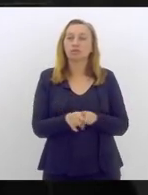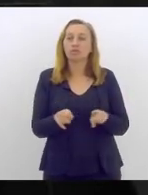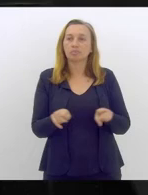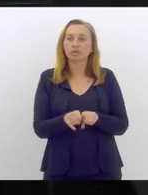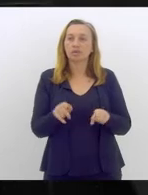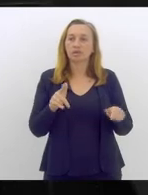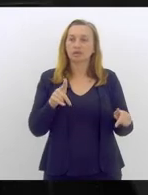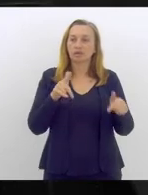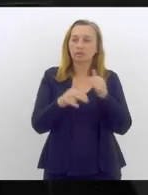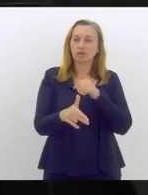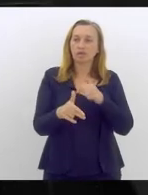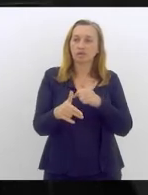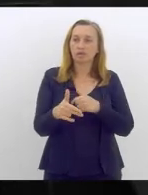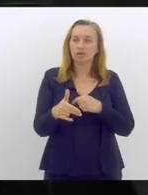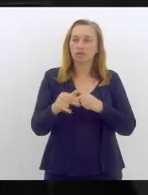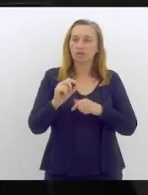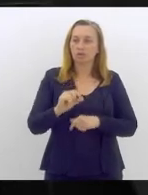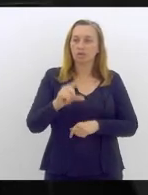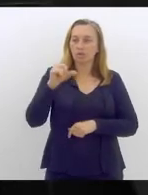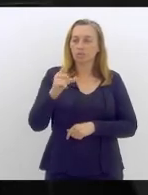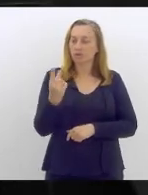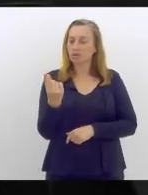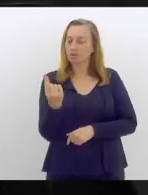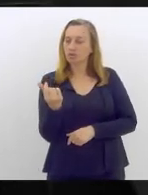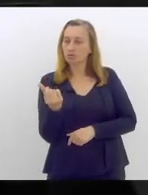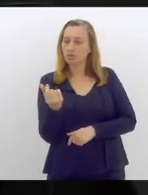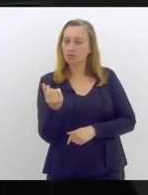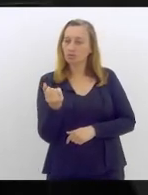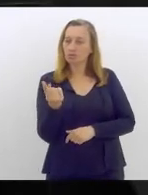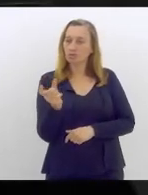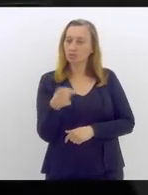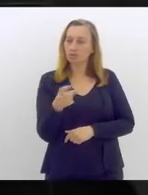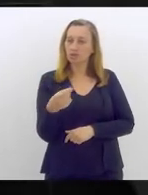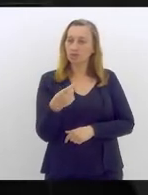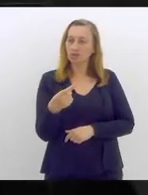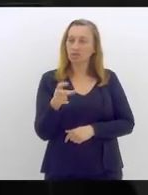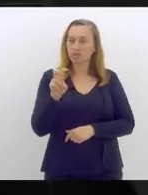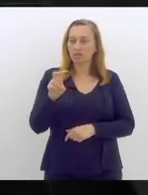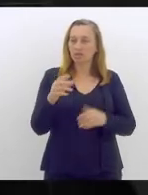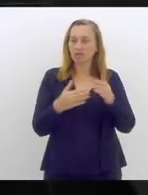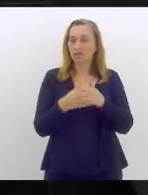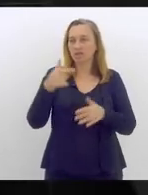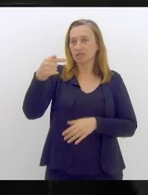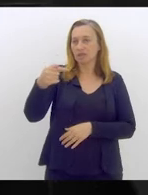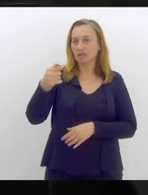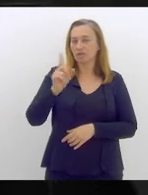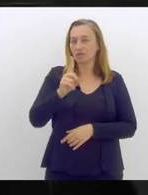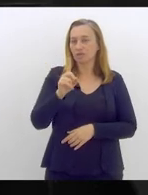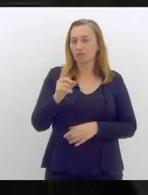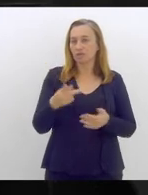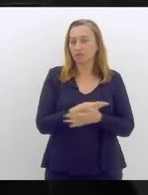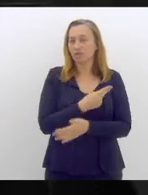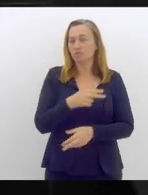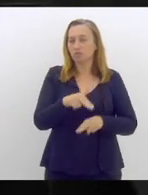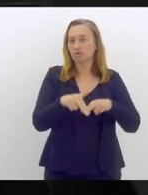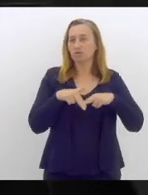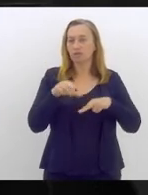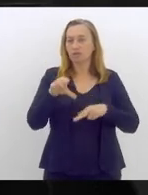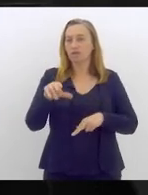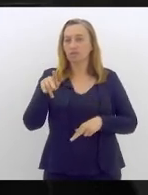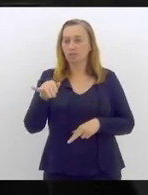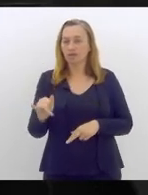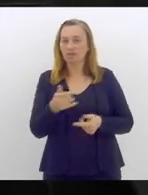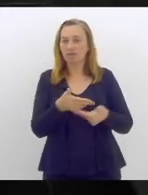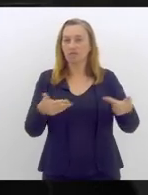da passagem que seria iria de cinco para sete reais em fevereiro deste ano e só não foi por causa da CPI então várias conquistas